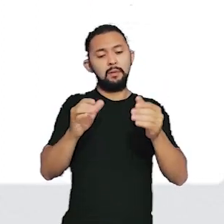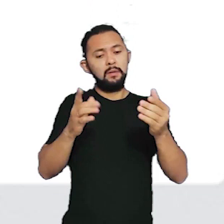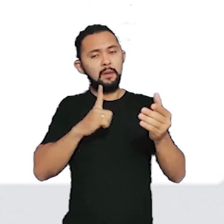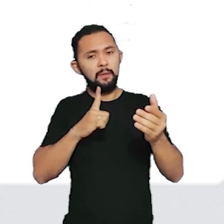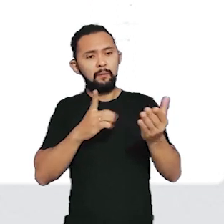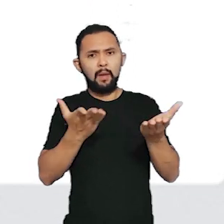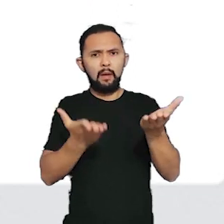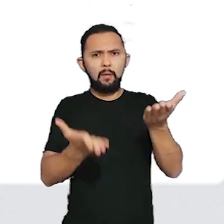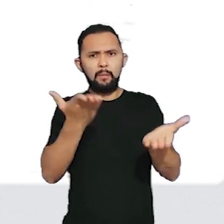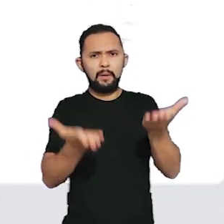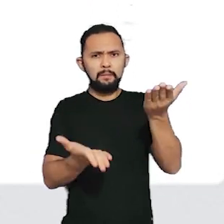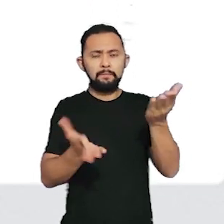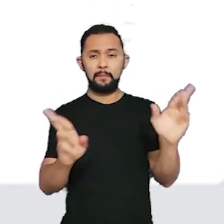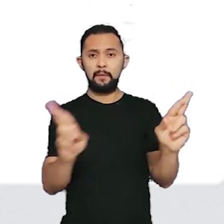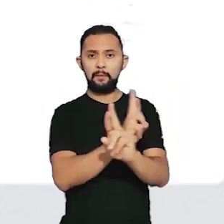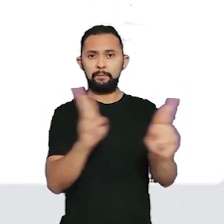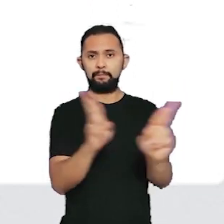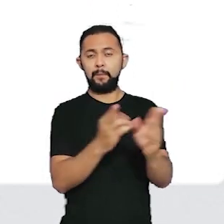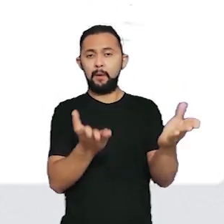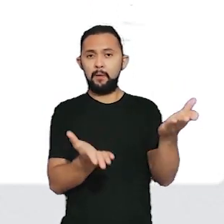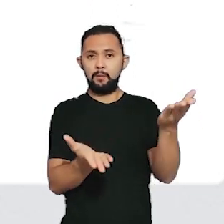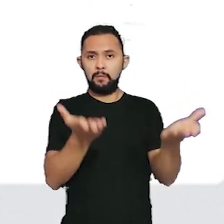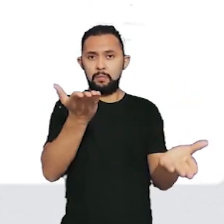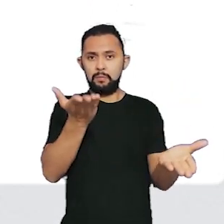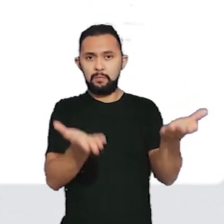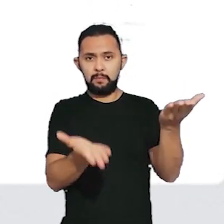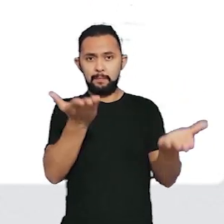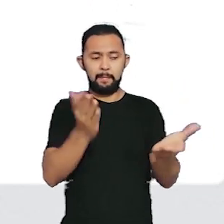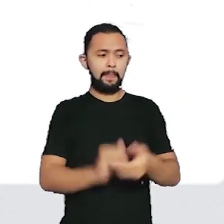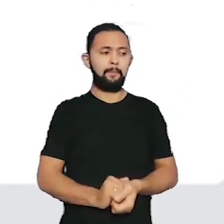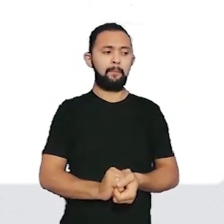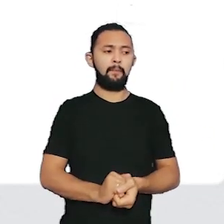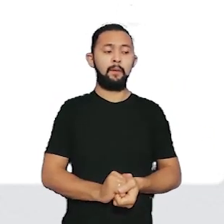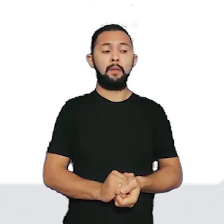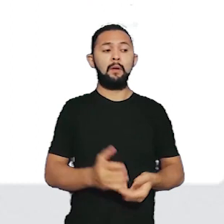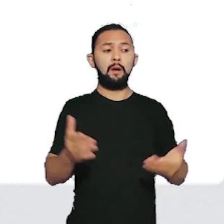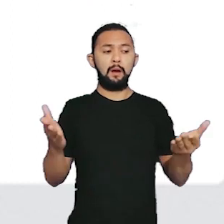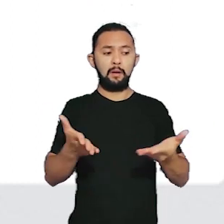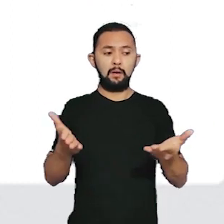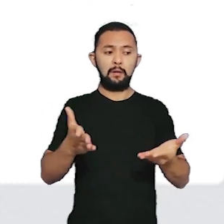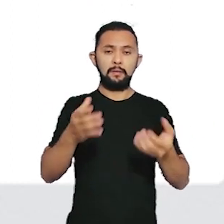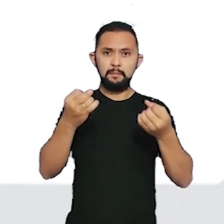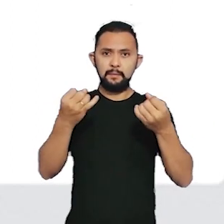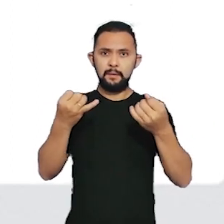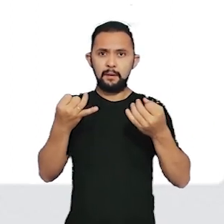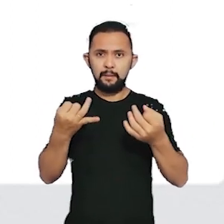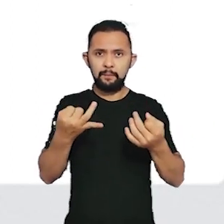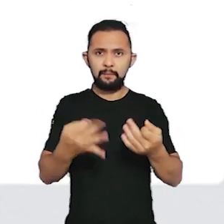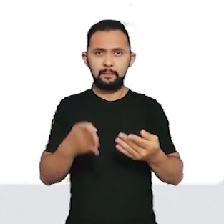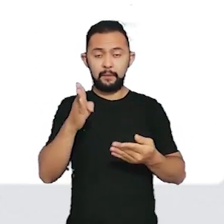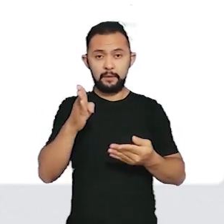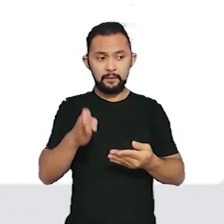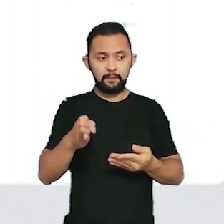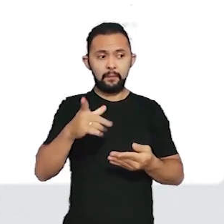Então sempre vai ter essa relação de proporção, tá bom? E aí, como eu falei,